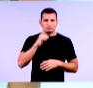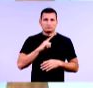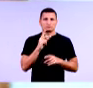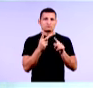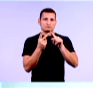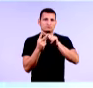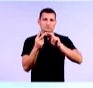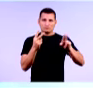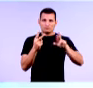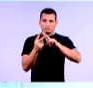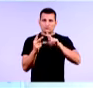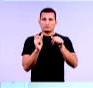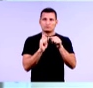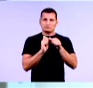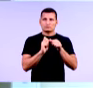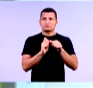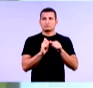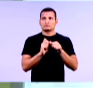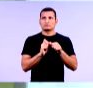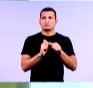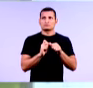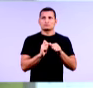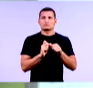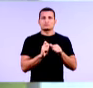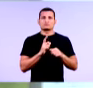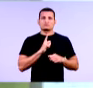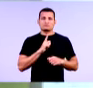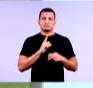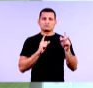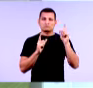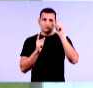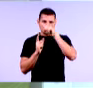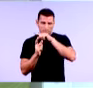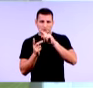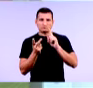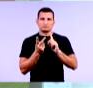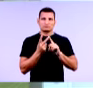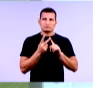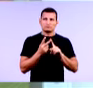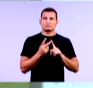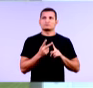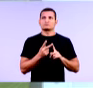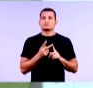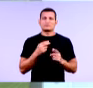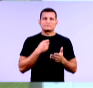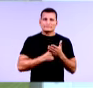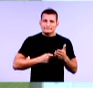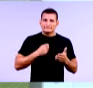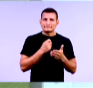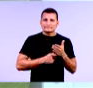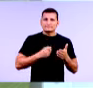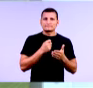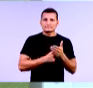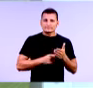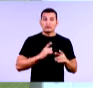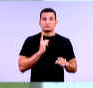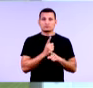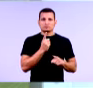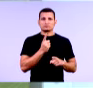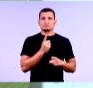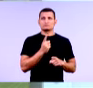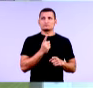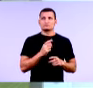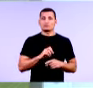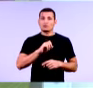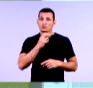aprendizado tem uma maneira difícil, onde eu vou tentando até descobrir,